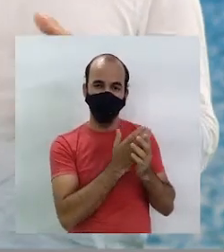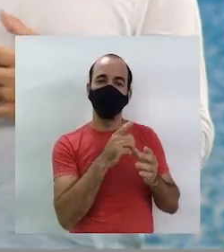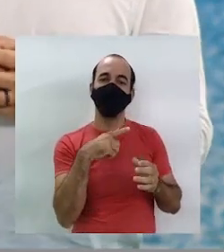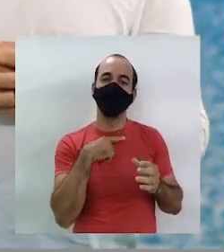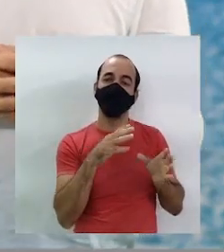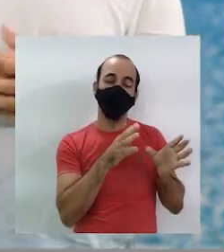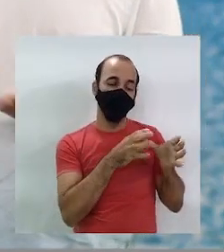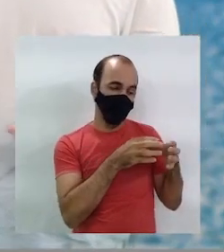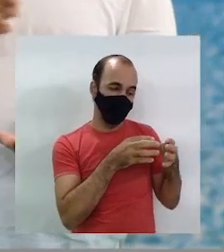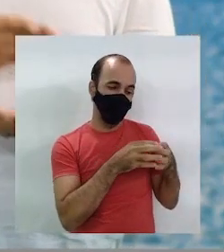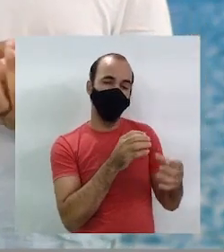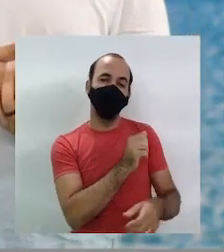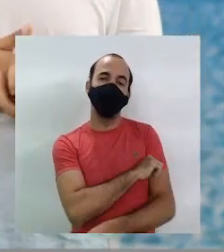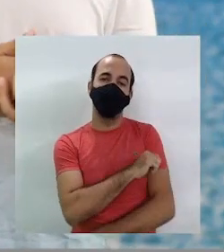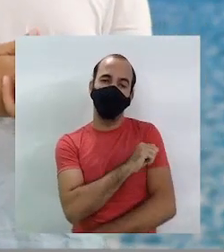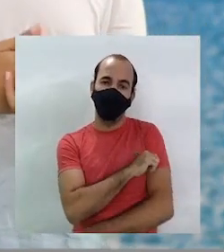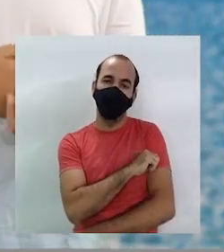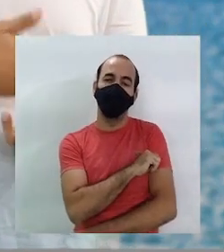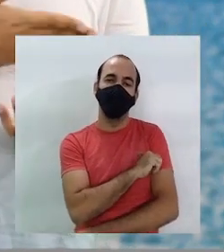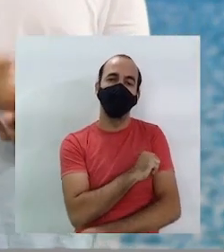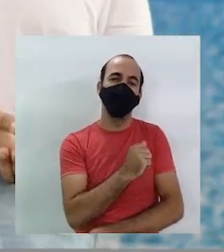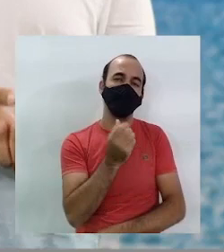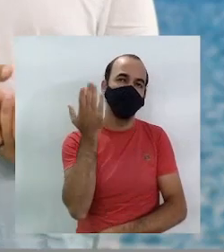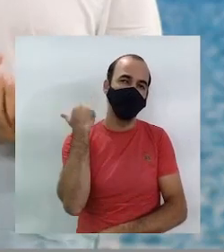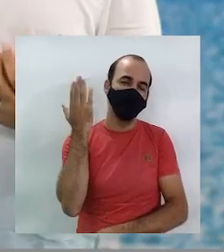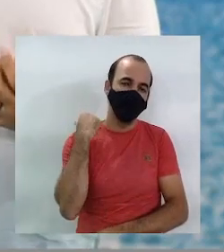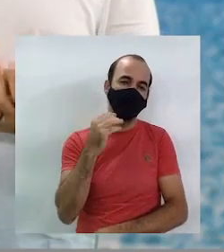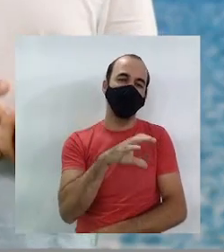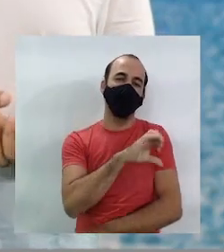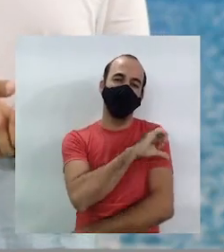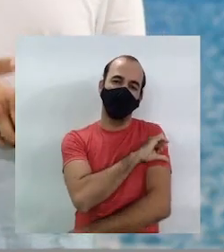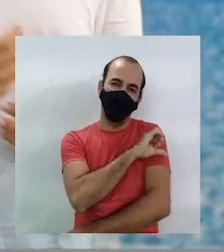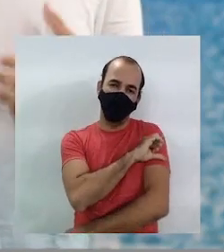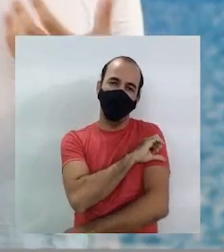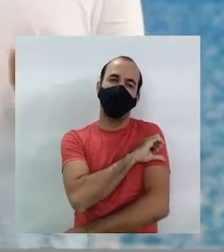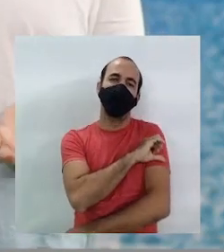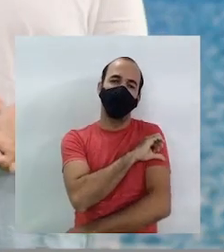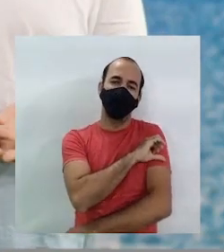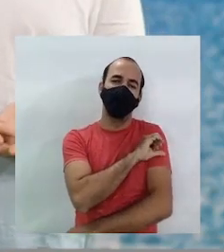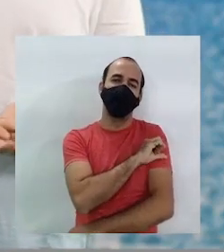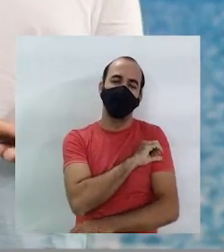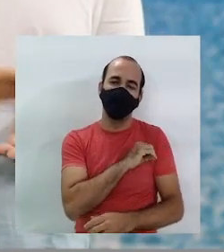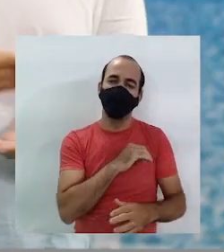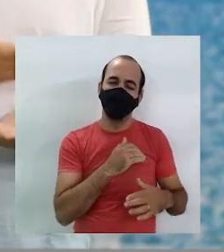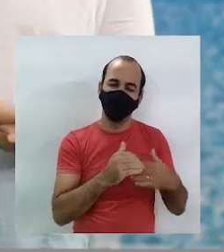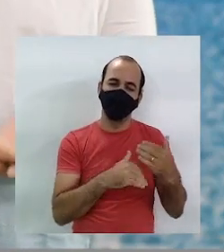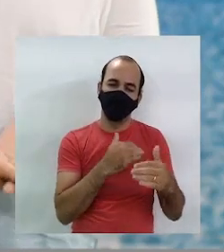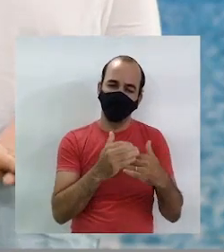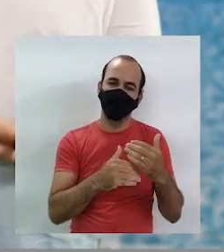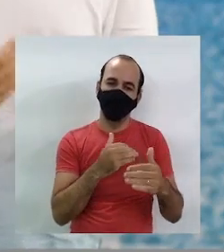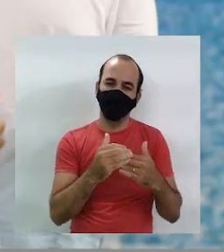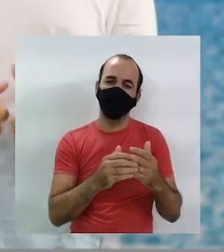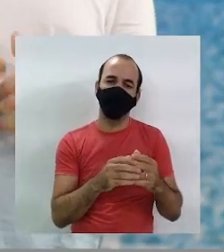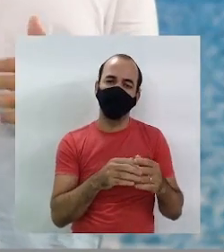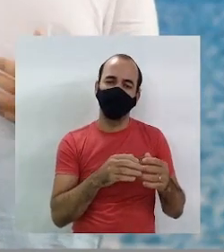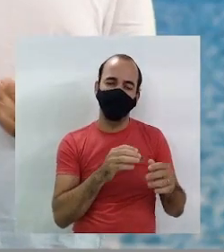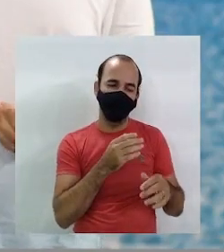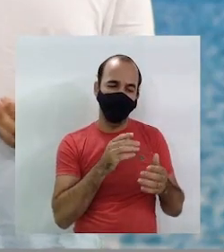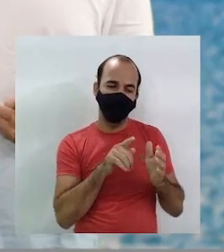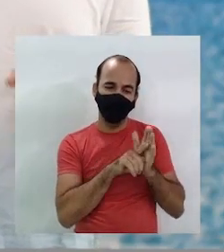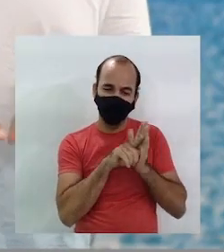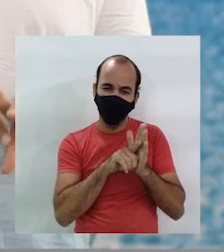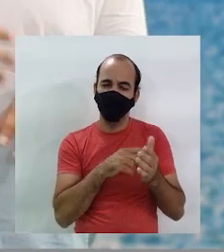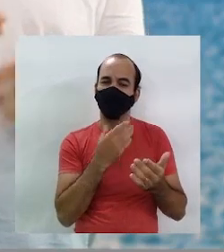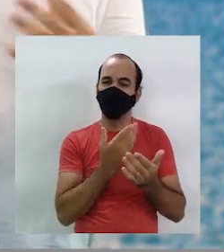alunos que na época estavam cursando o 9º ano do ensino fundamental, estavam se preparando para o TCF. Como vocês